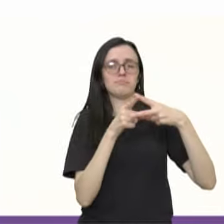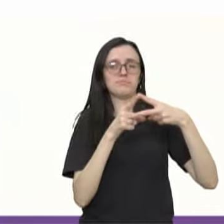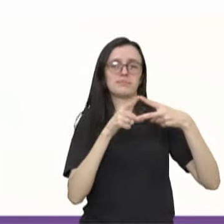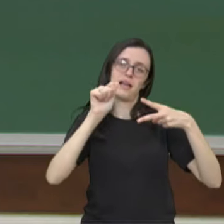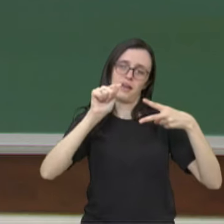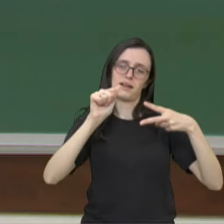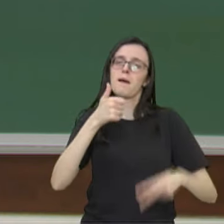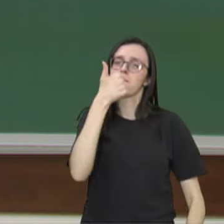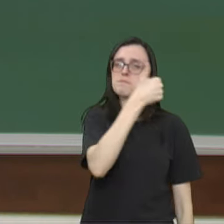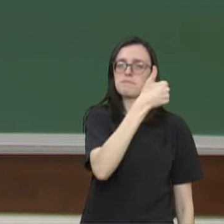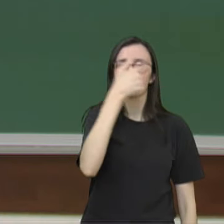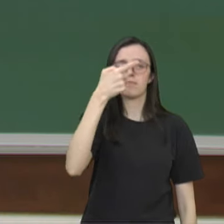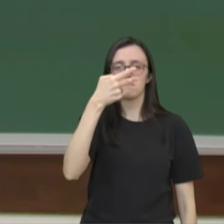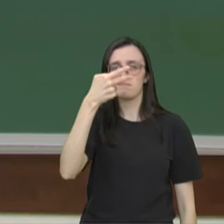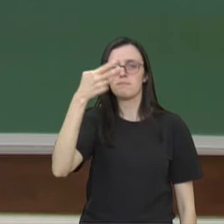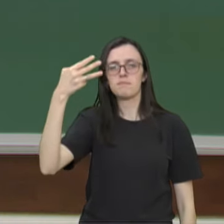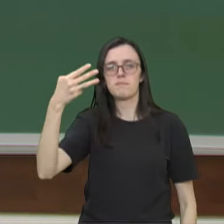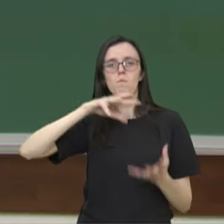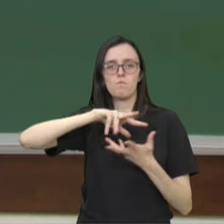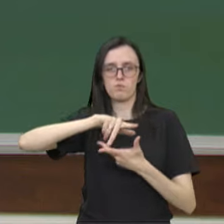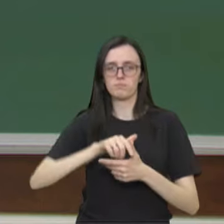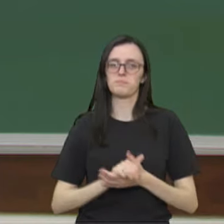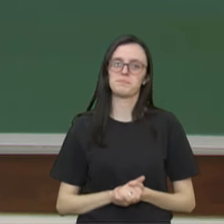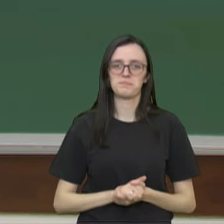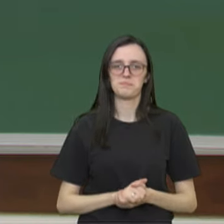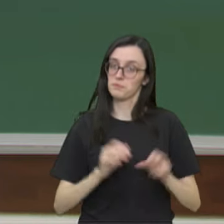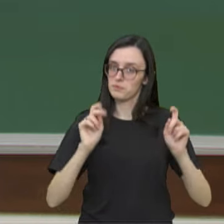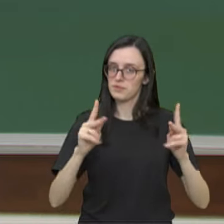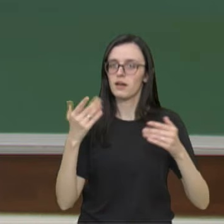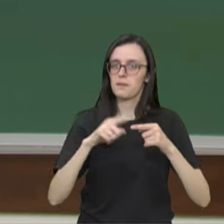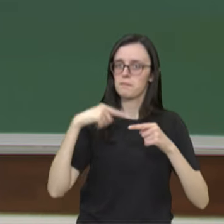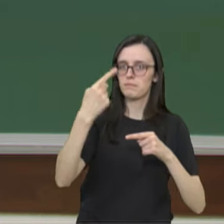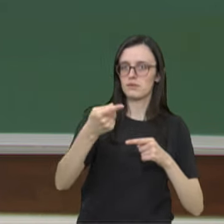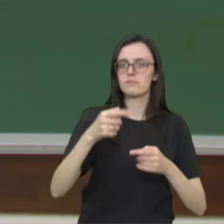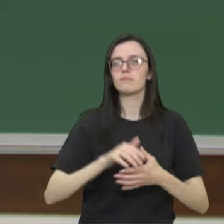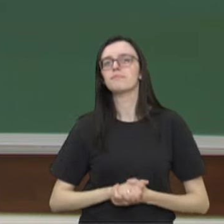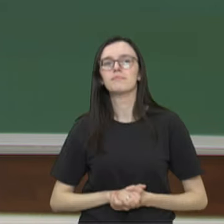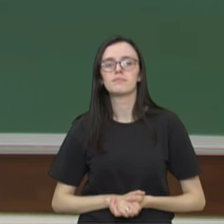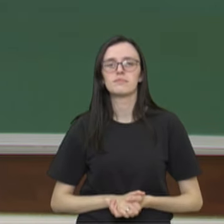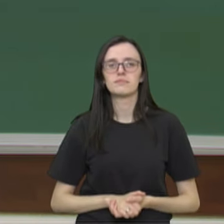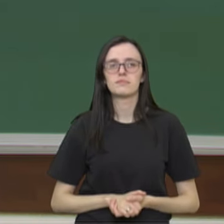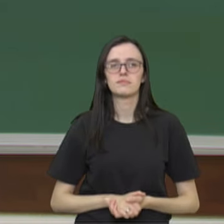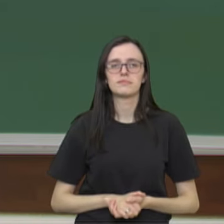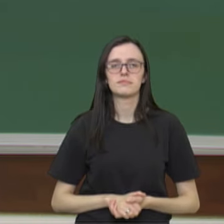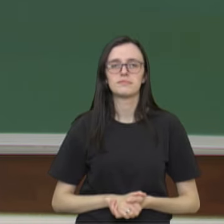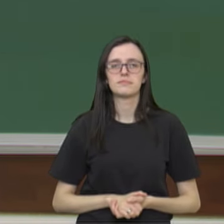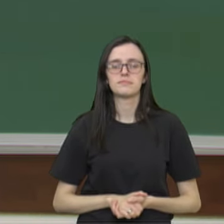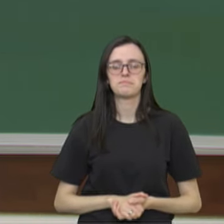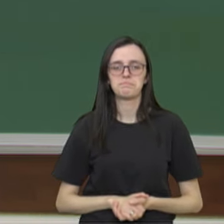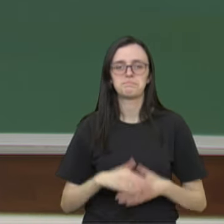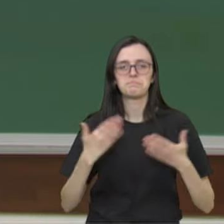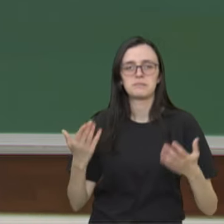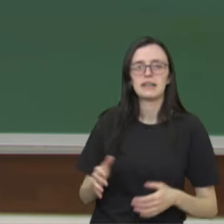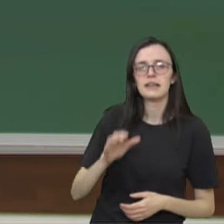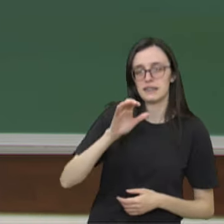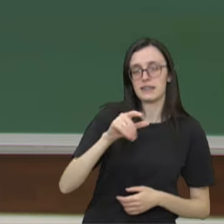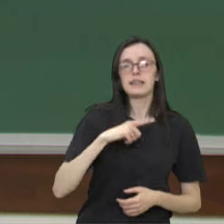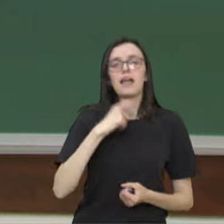primeiro, segundo e terceiro mundo. Beleza, pessoal? Então, vamos lá, vamos para a próxima. Vamos lá, continuando. Então, aqui,